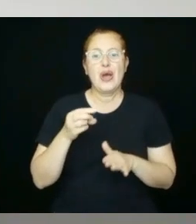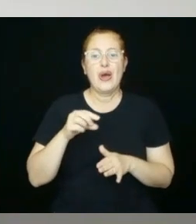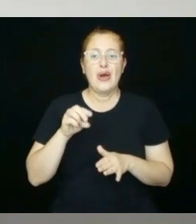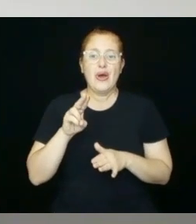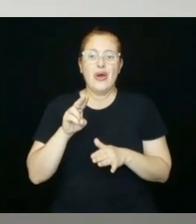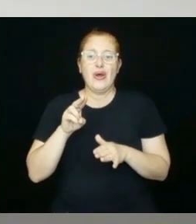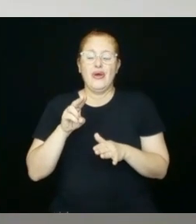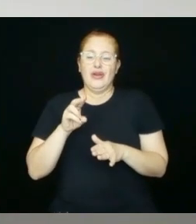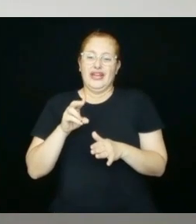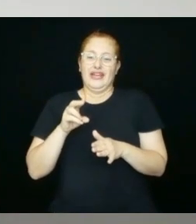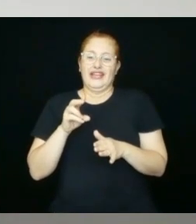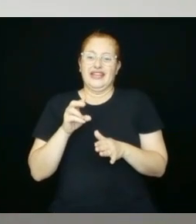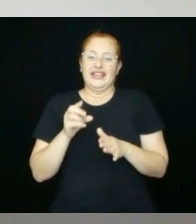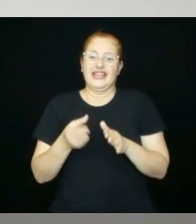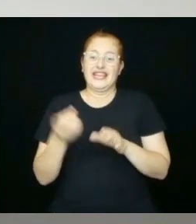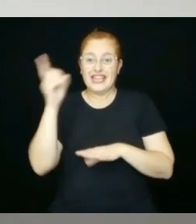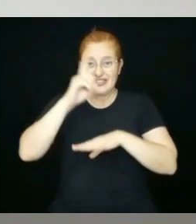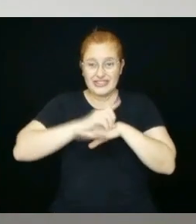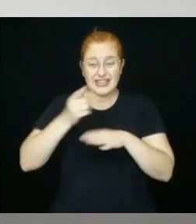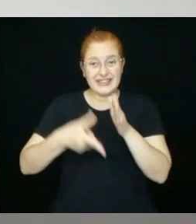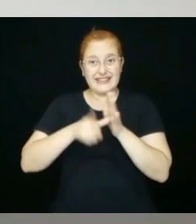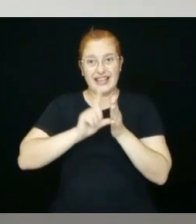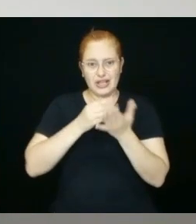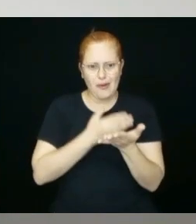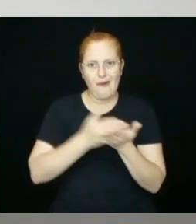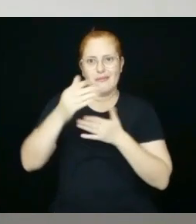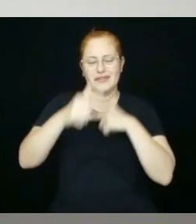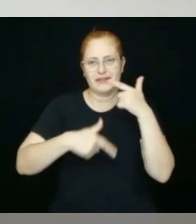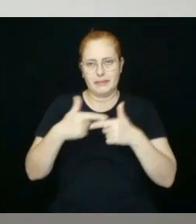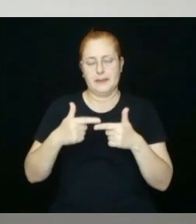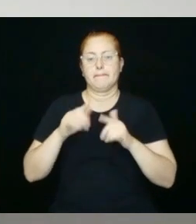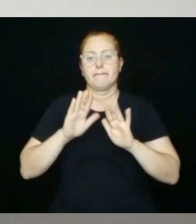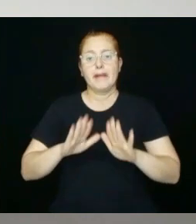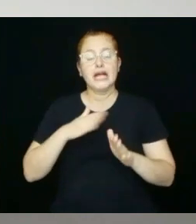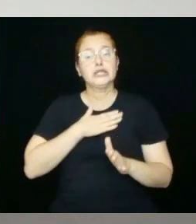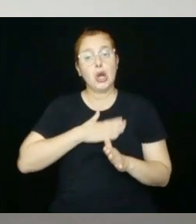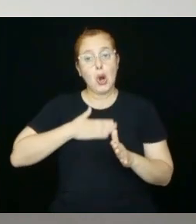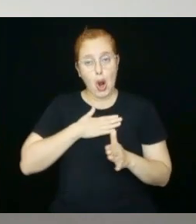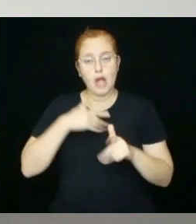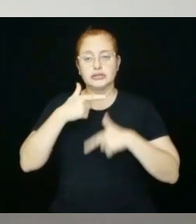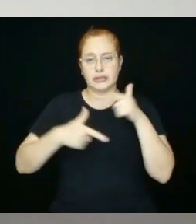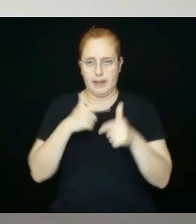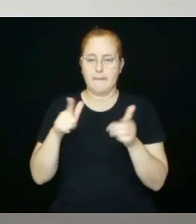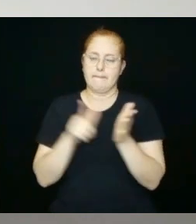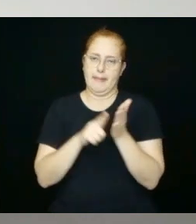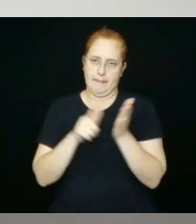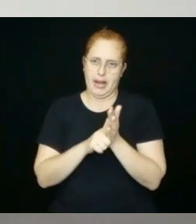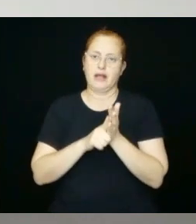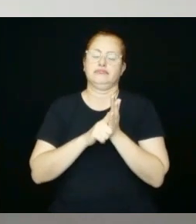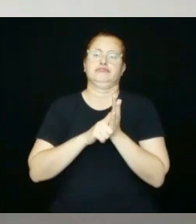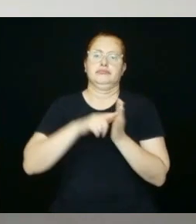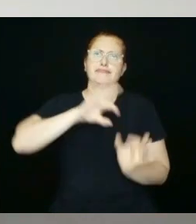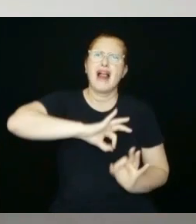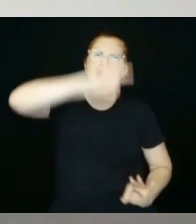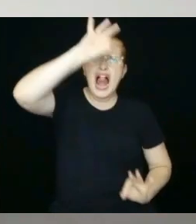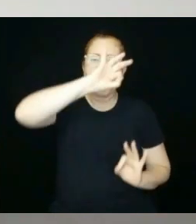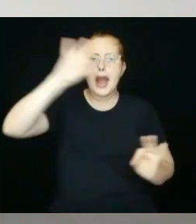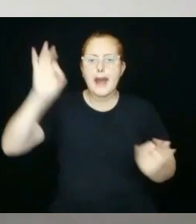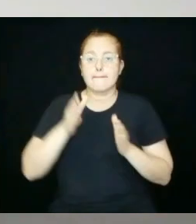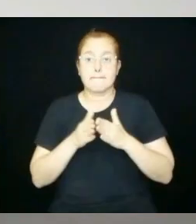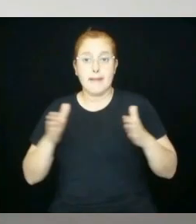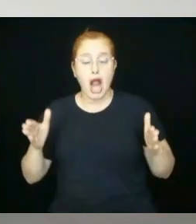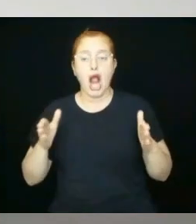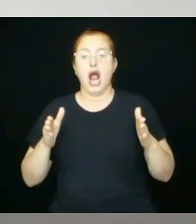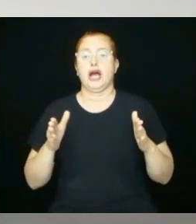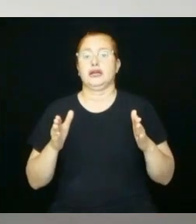Aí tá. O que eu estou acostumado a fazer no papel? No papel eu gosto de trabalhar, quando eu trabalho coisas maiores, muitos módulos